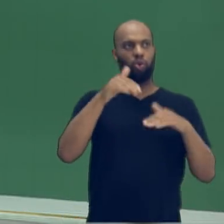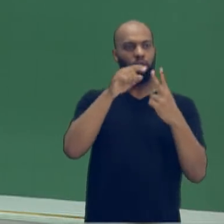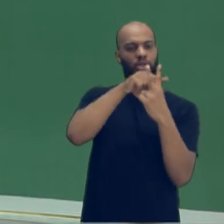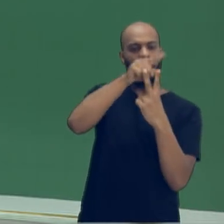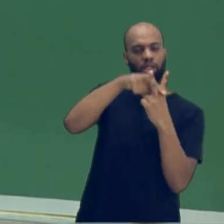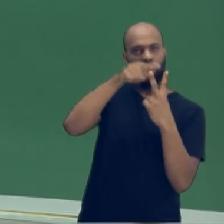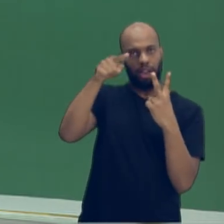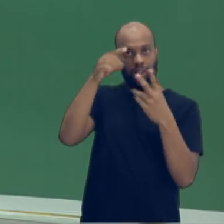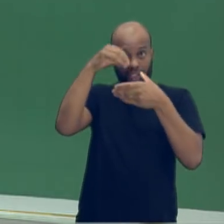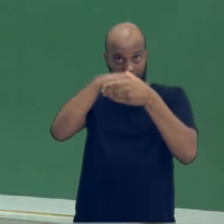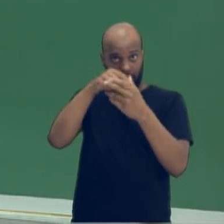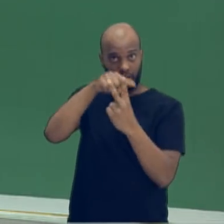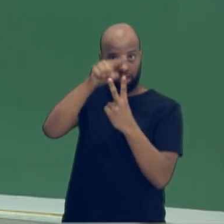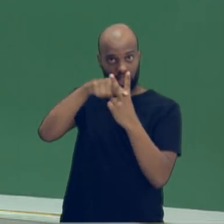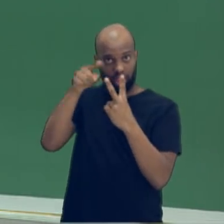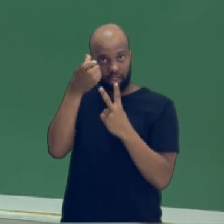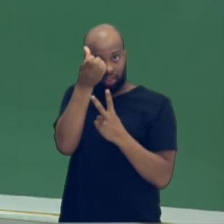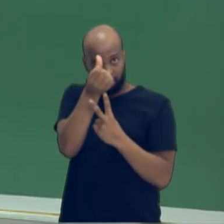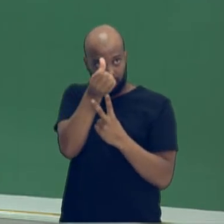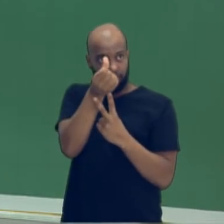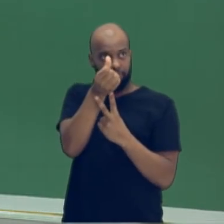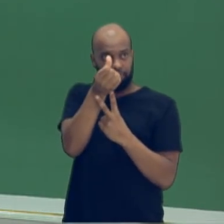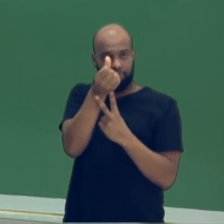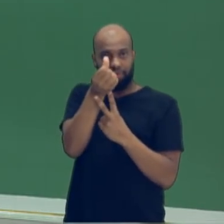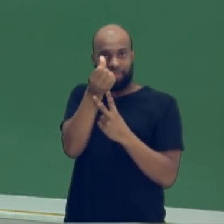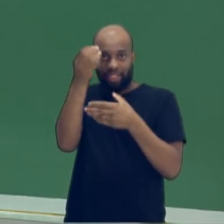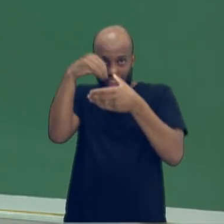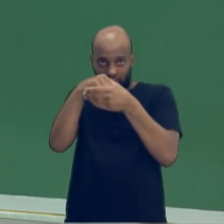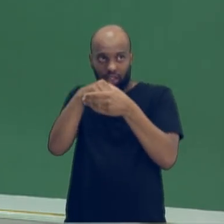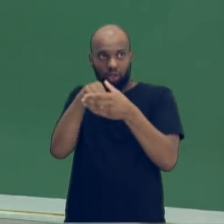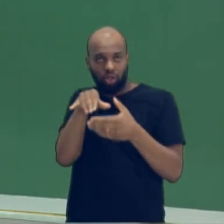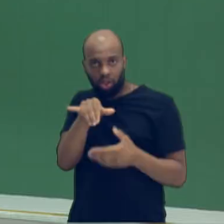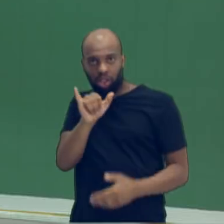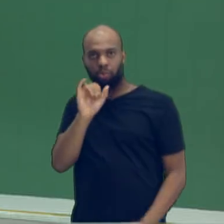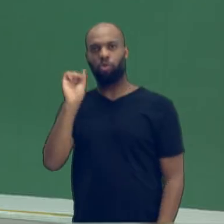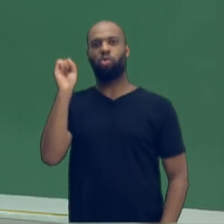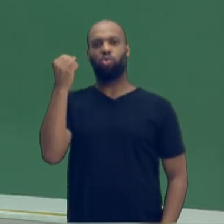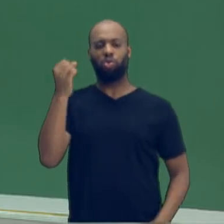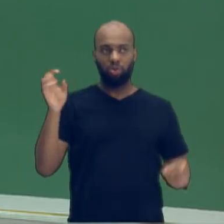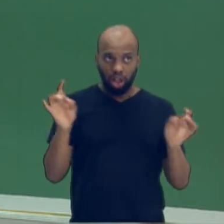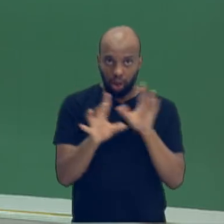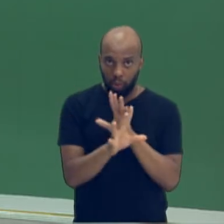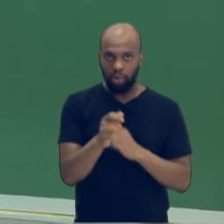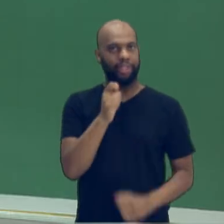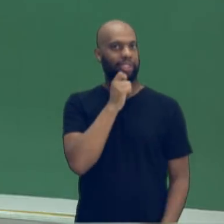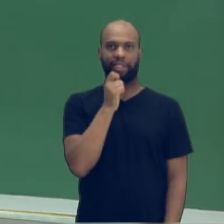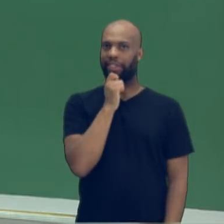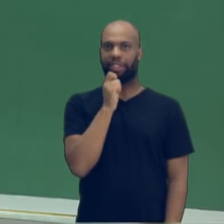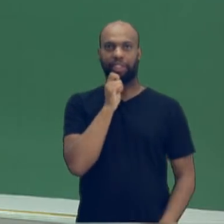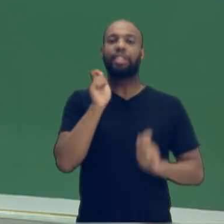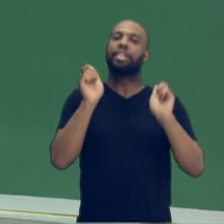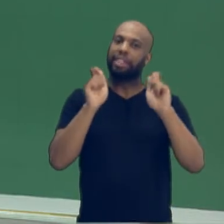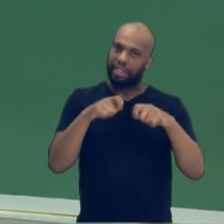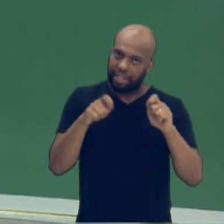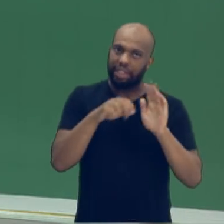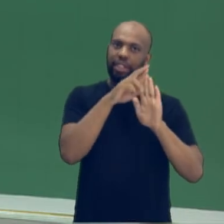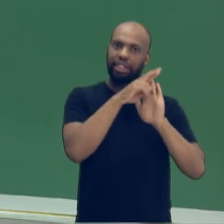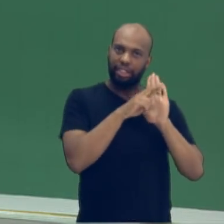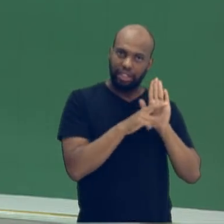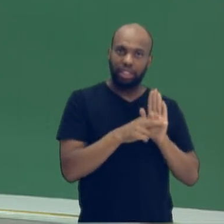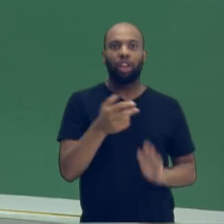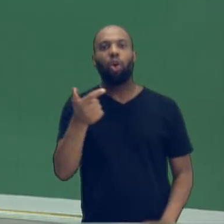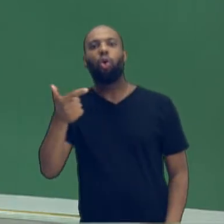elevado à oitava potência. Acabou aqui, professor, ou não? Não, nós podemos ainda aplicar a